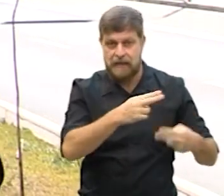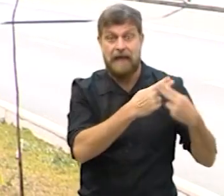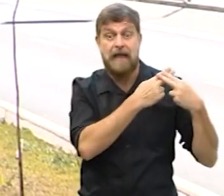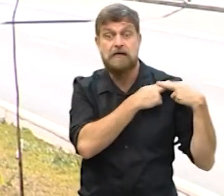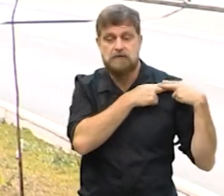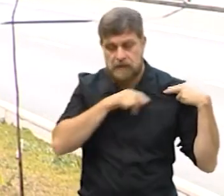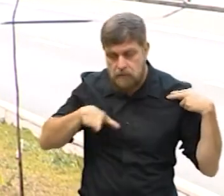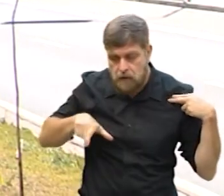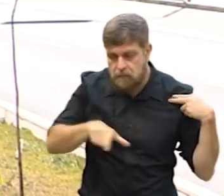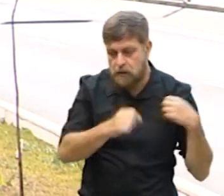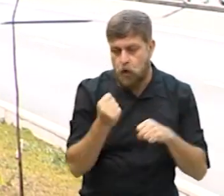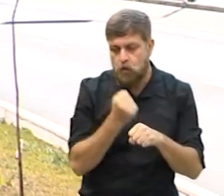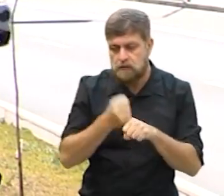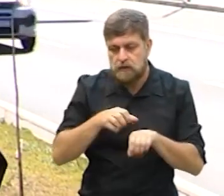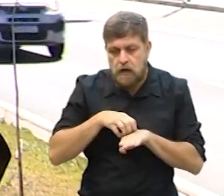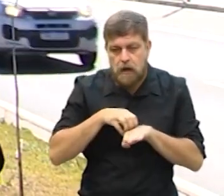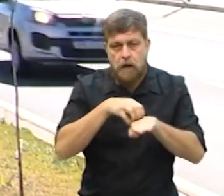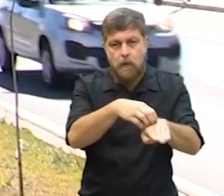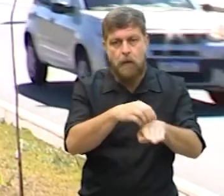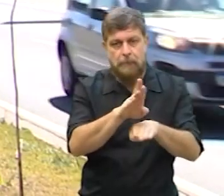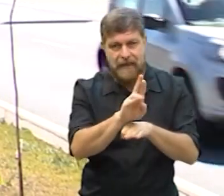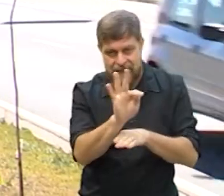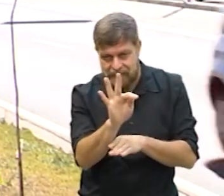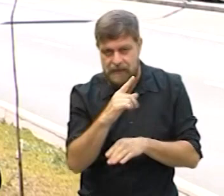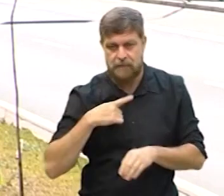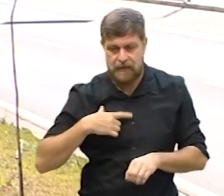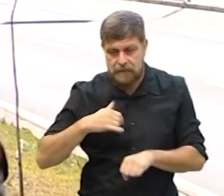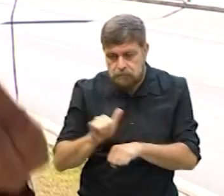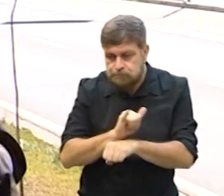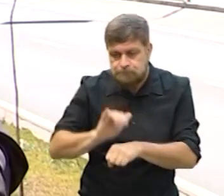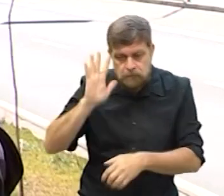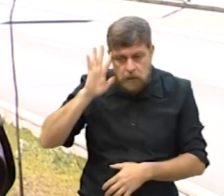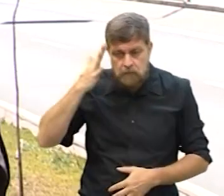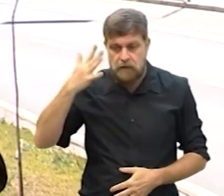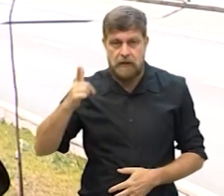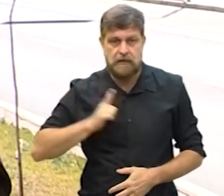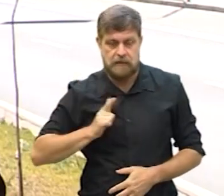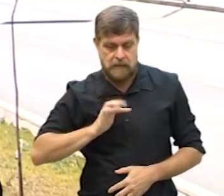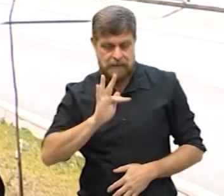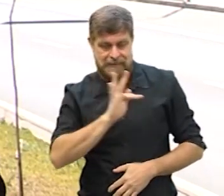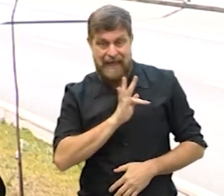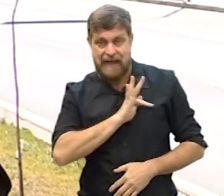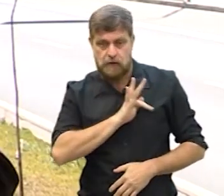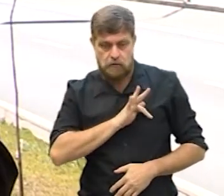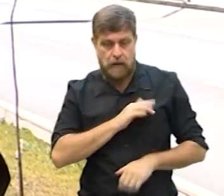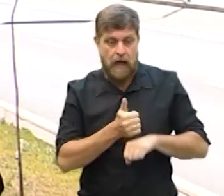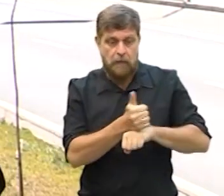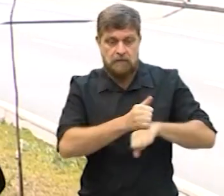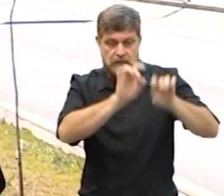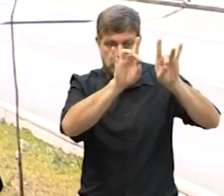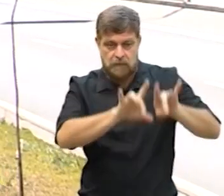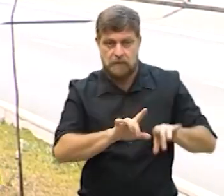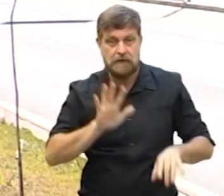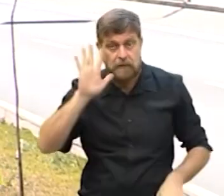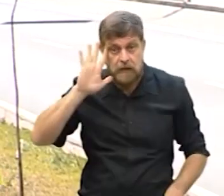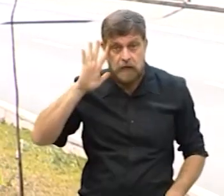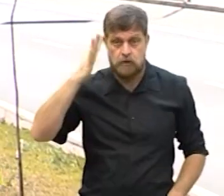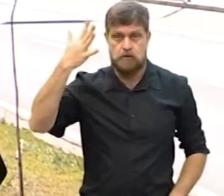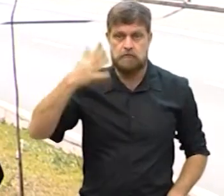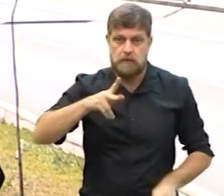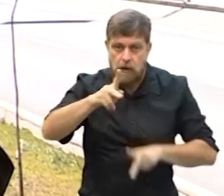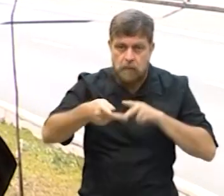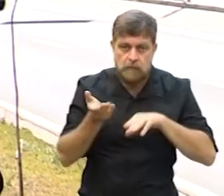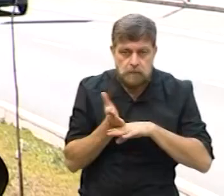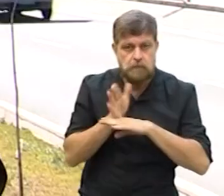ENDEC, para quem está acompanhando as obras, para que dê uma solução viável, que a gente fala através de técnicos especializados, para dar